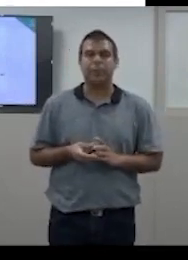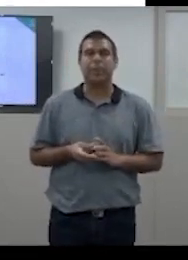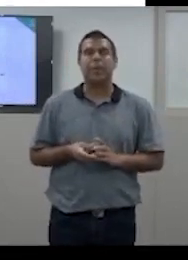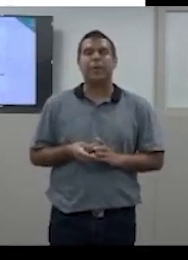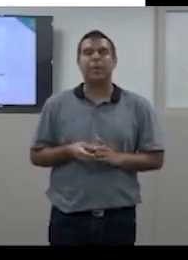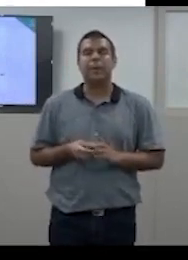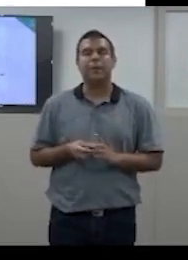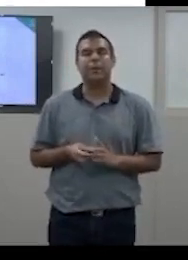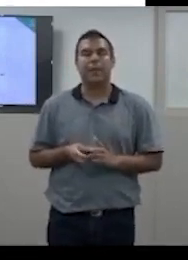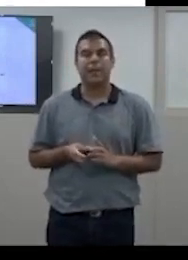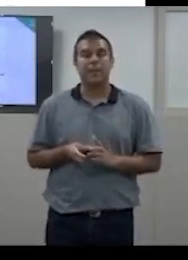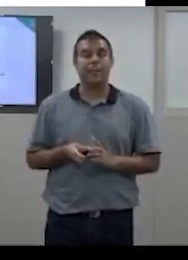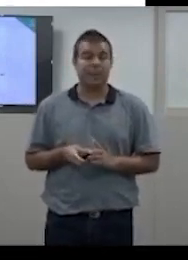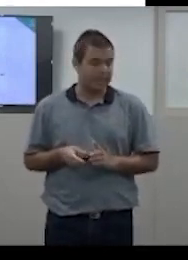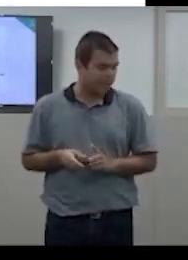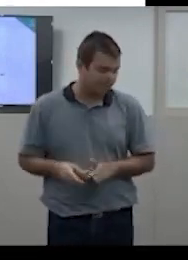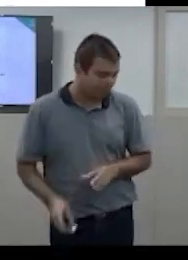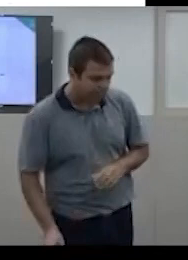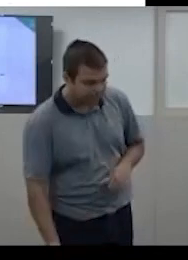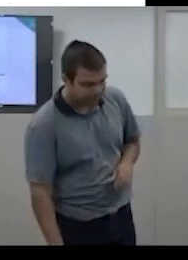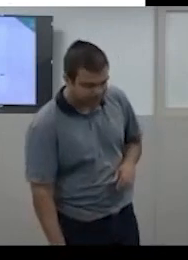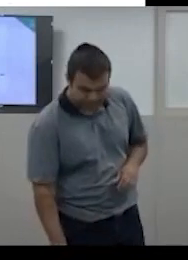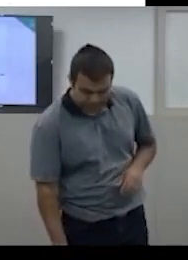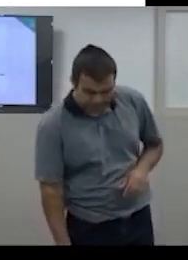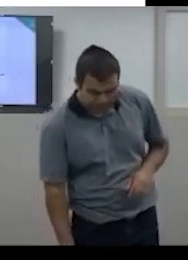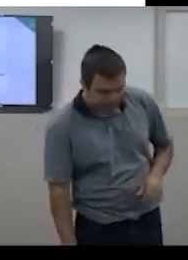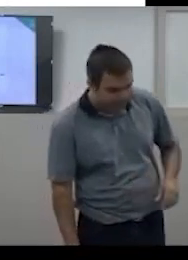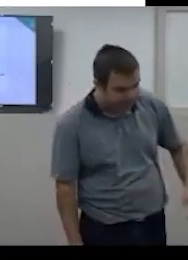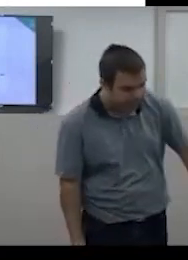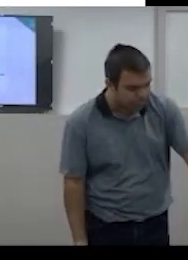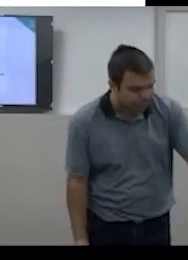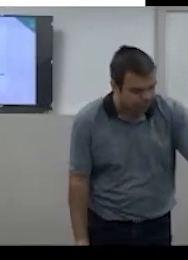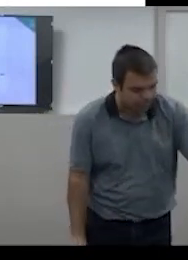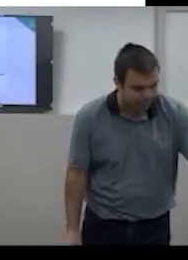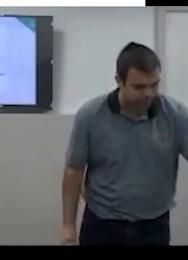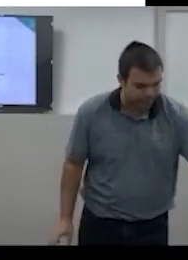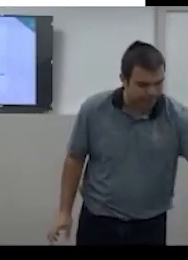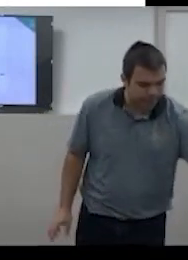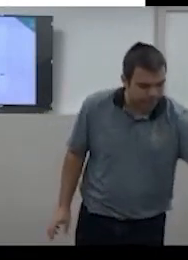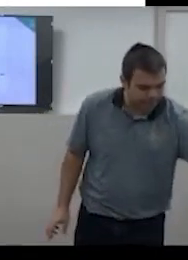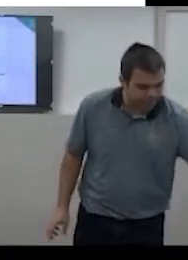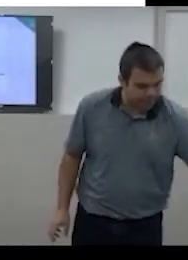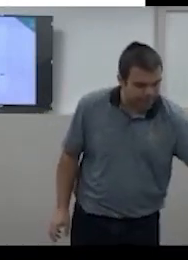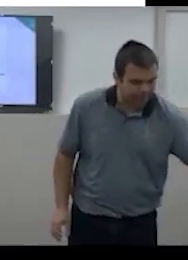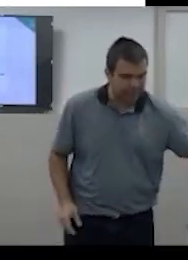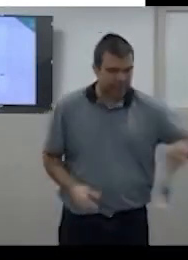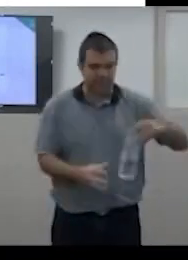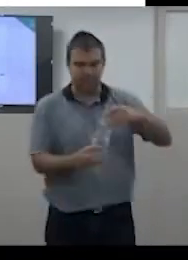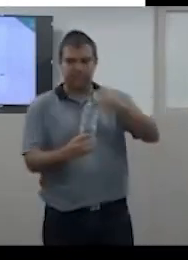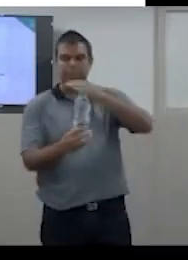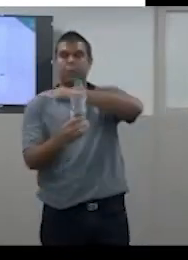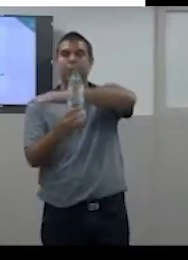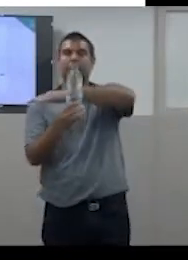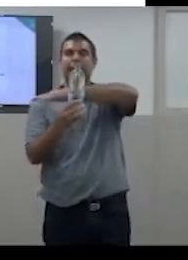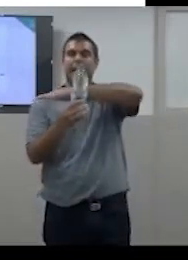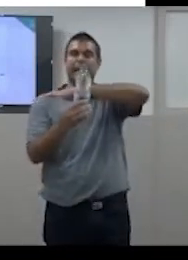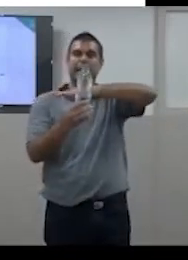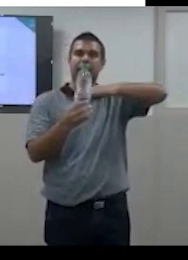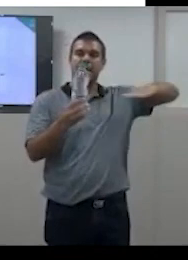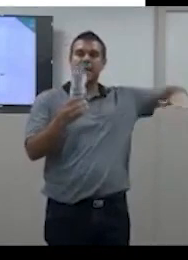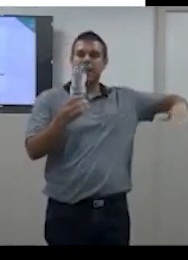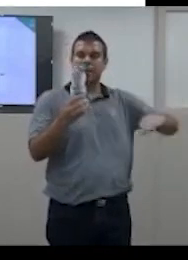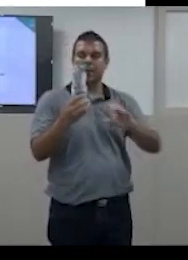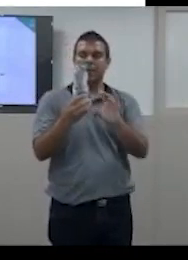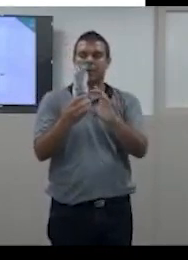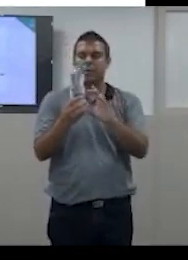chamado superfluido. O superfluido, galera, é uma coisa legal, porque assim, você pega esse componente, por exemplo, vamos pegar uma garrafinha d'água, vamos cortar